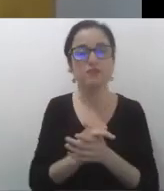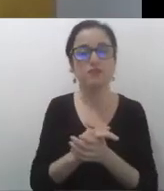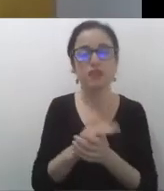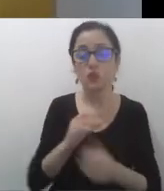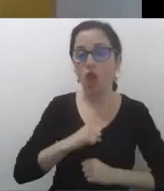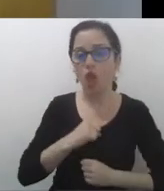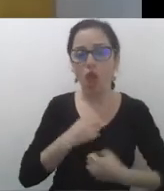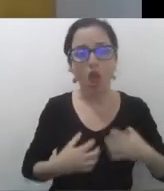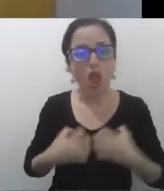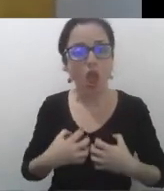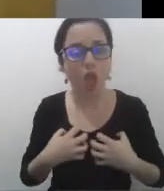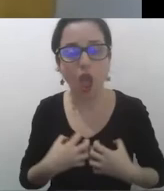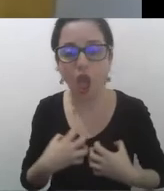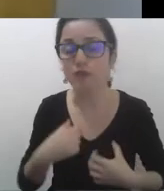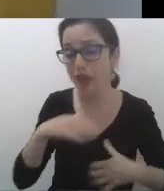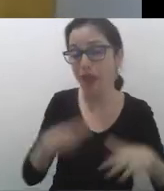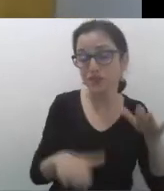maneira muito,